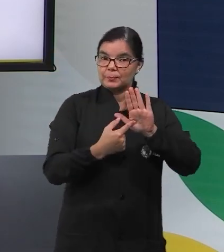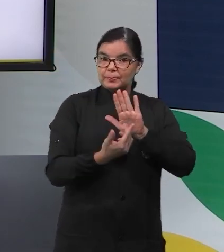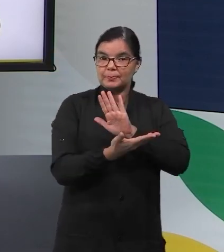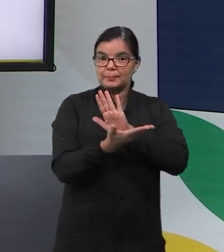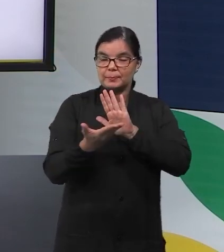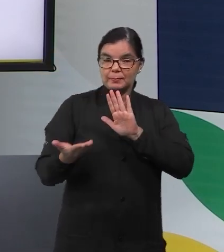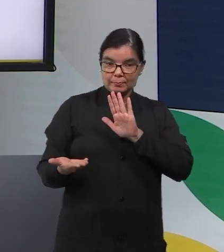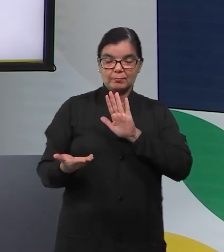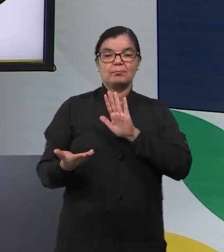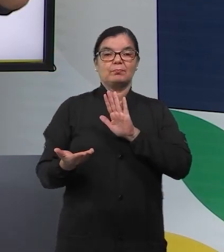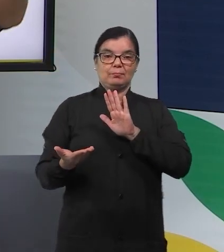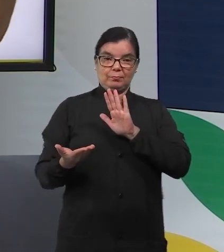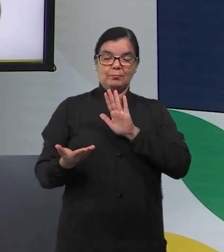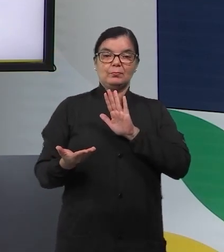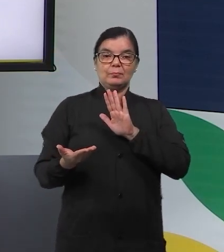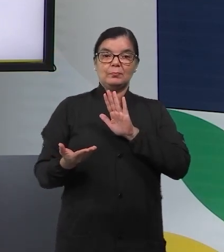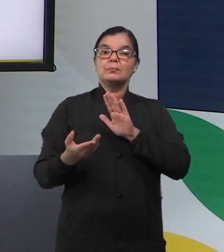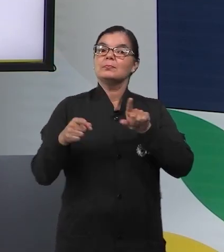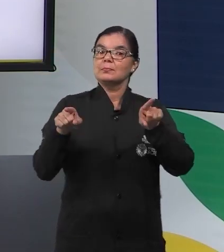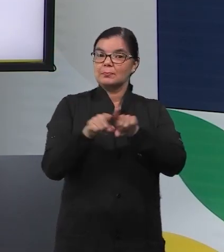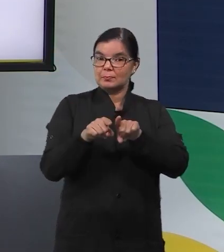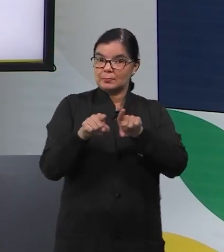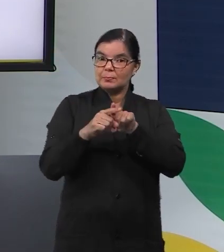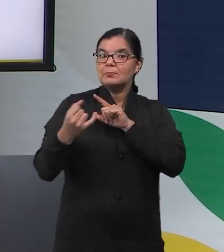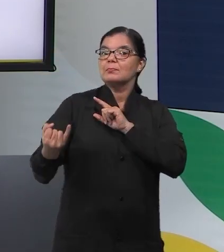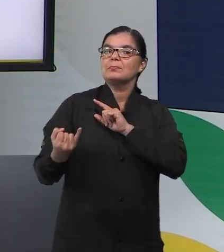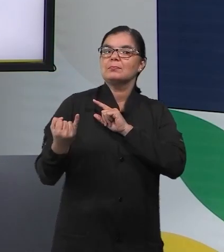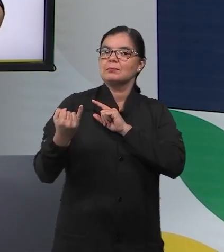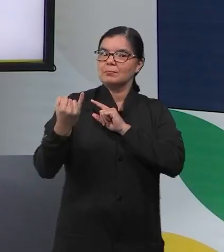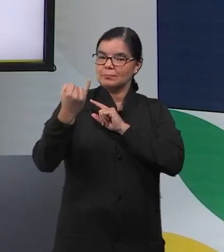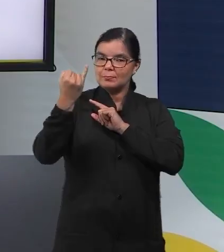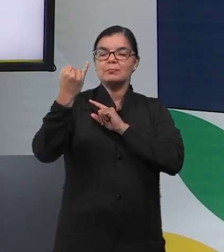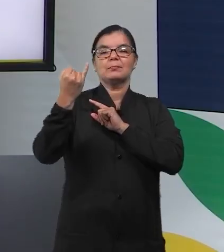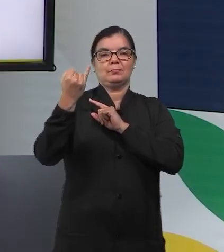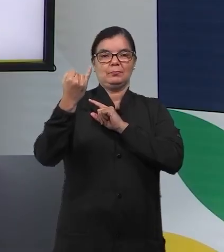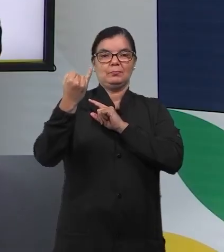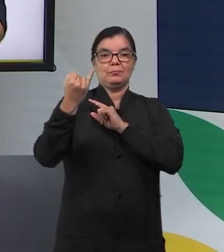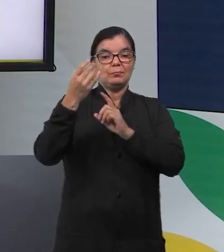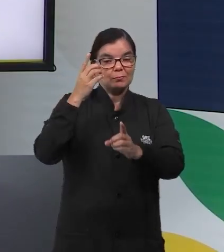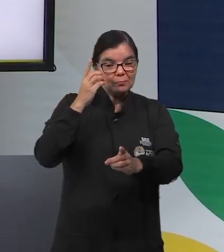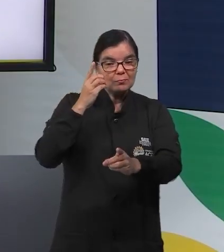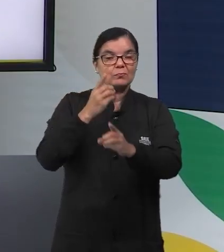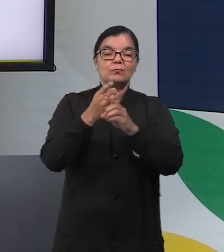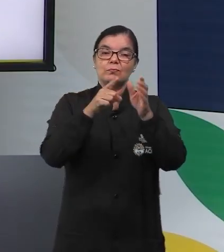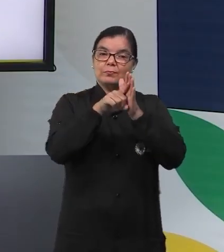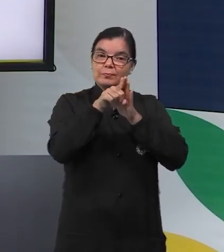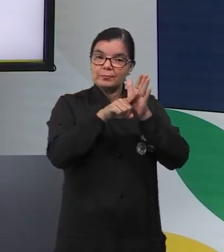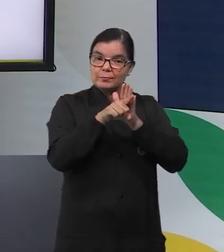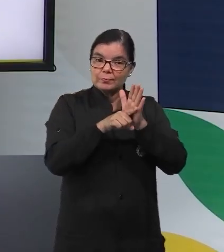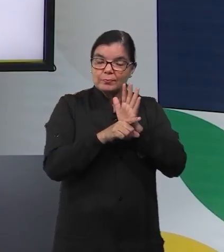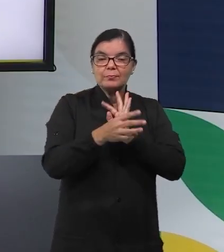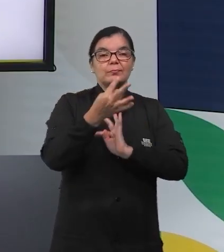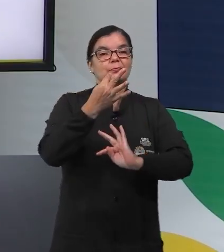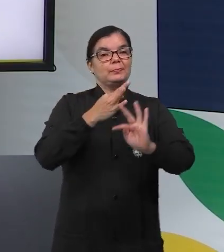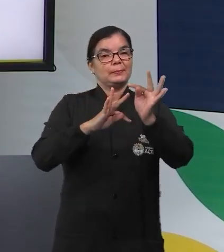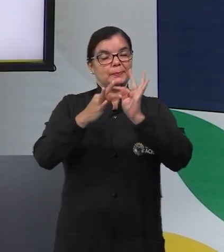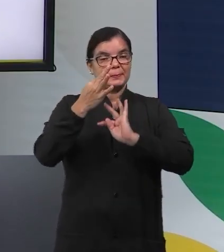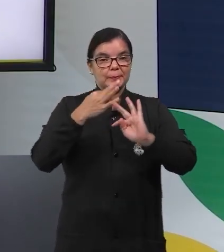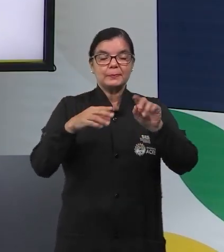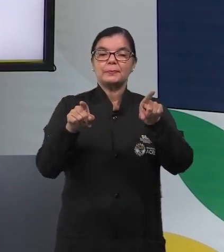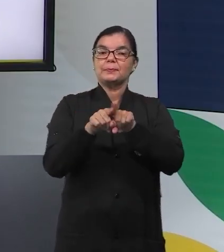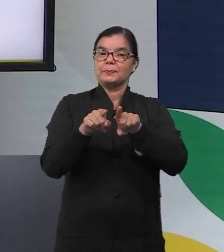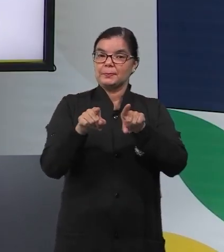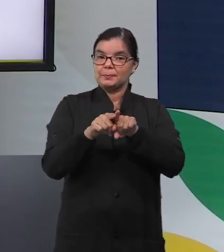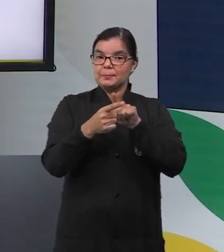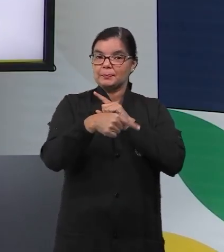vocês eram gigantescas, eram monumentais, eram grandes descobertas científicas e tecnológicas, gente.